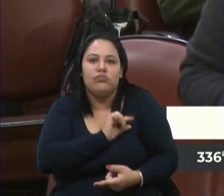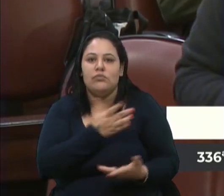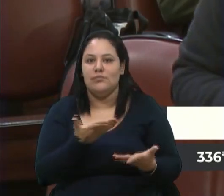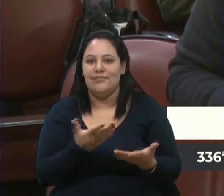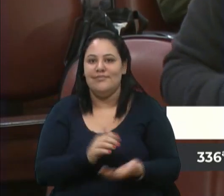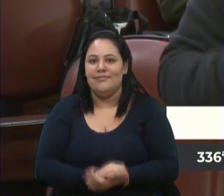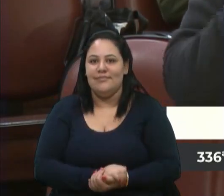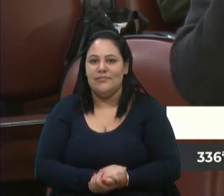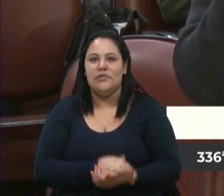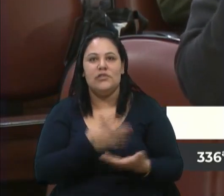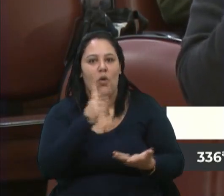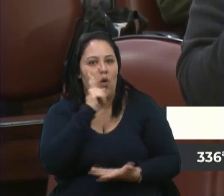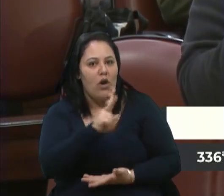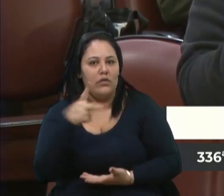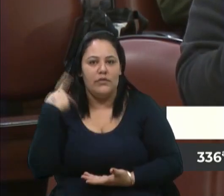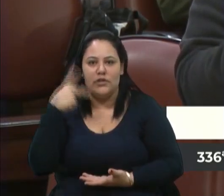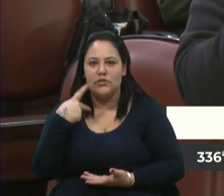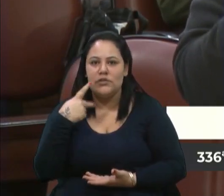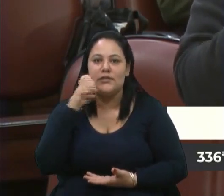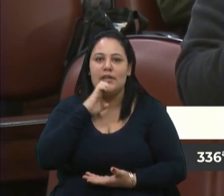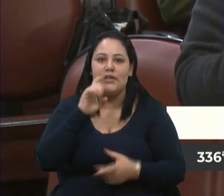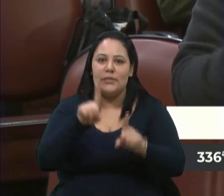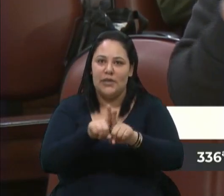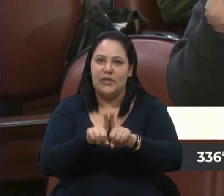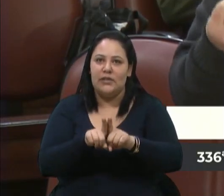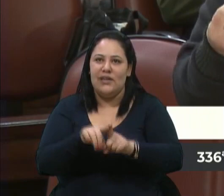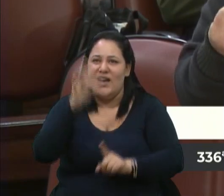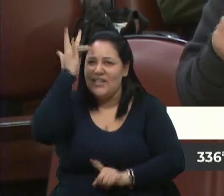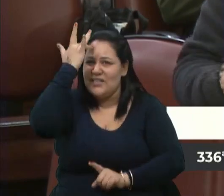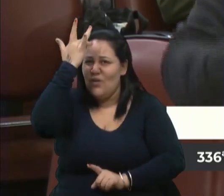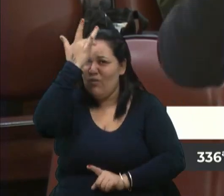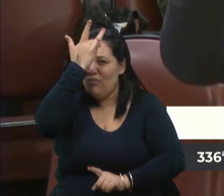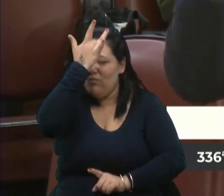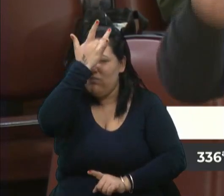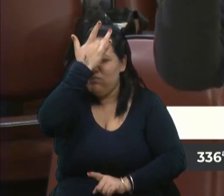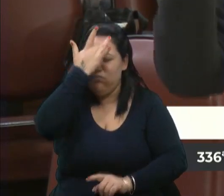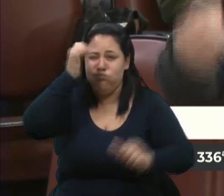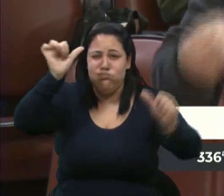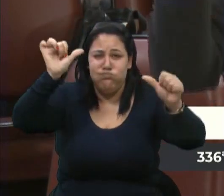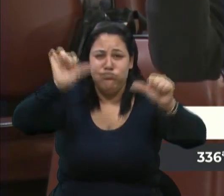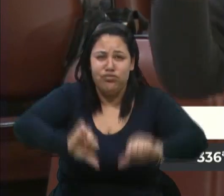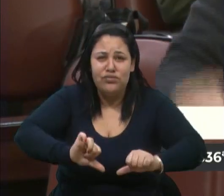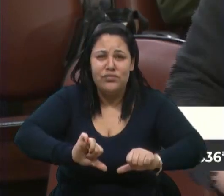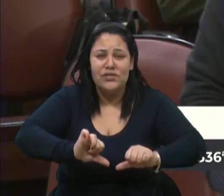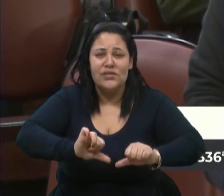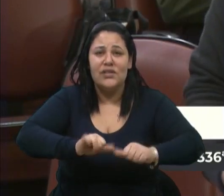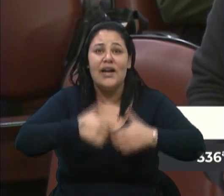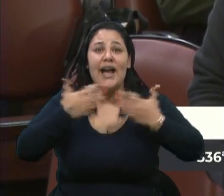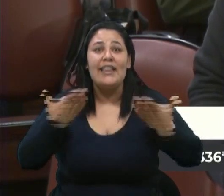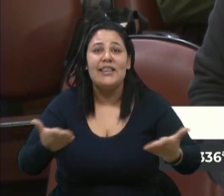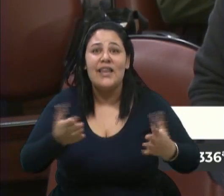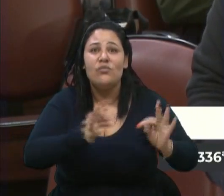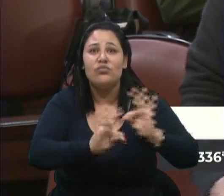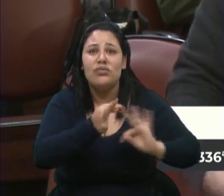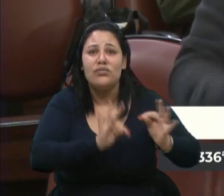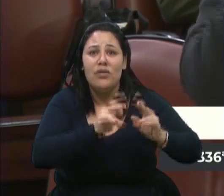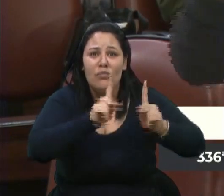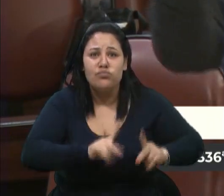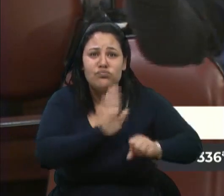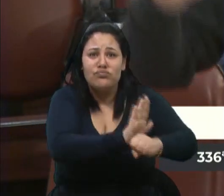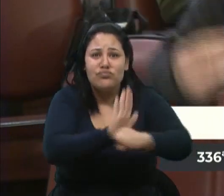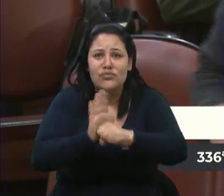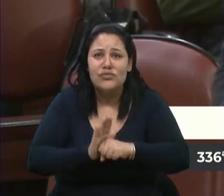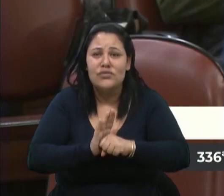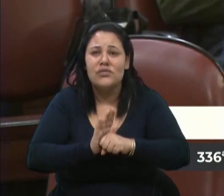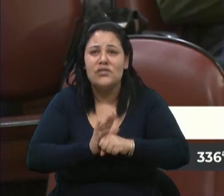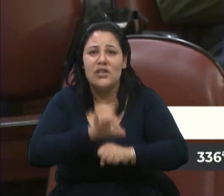vereadora Estela, a saúde mental dessas pessoas estão abaladas. Cadê o tratamento da saúde mental dessas pessoas? Nós temos